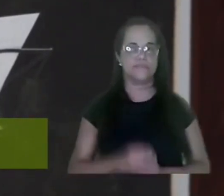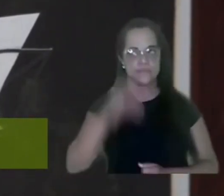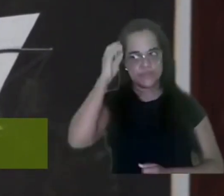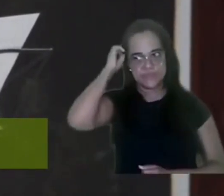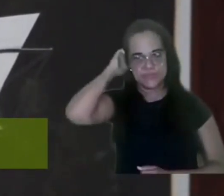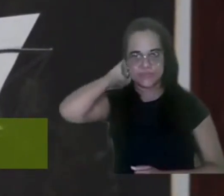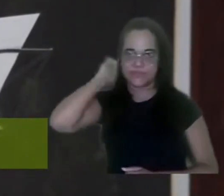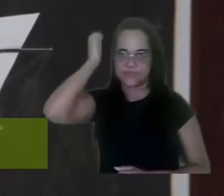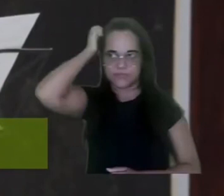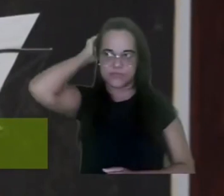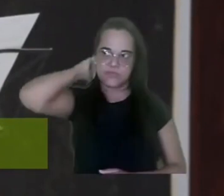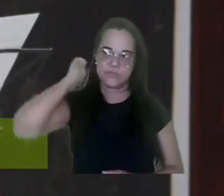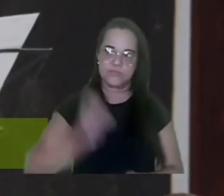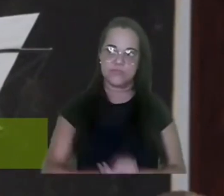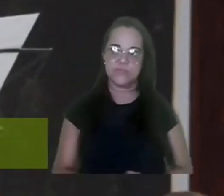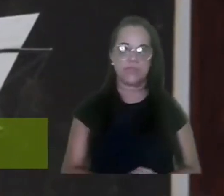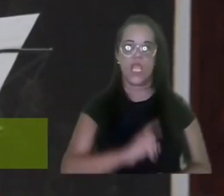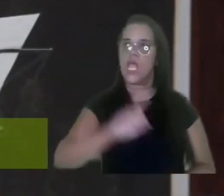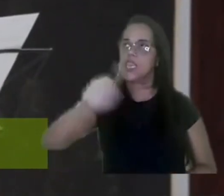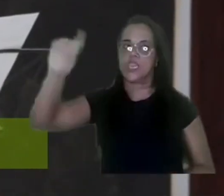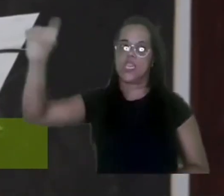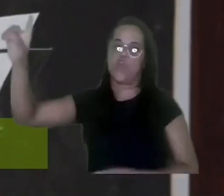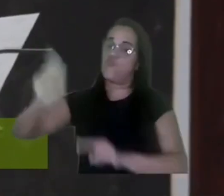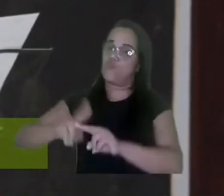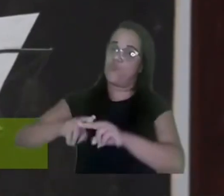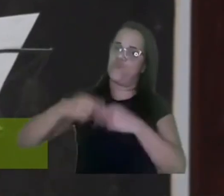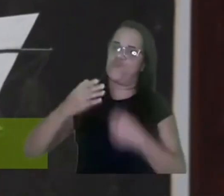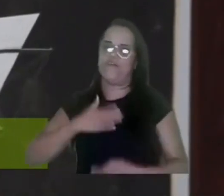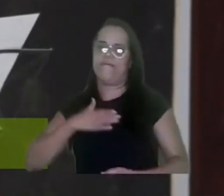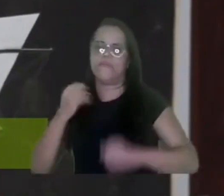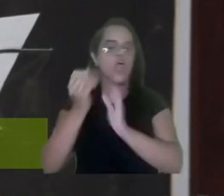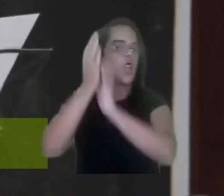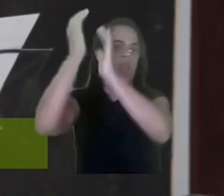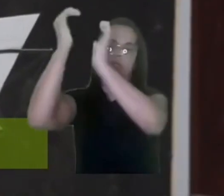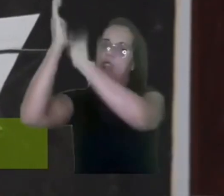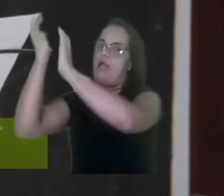Jesus Cristo é o motivo da minha